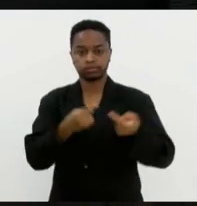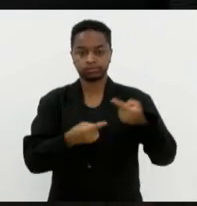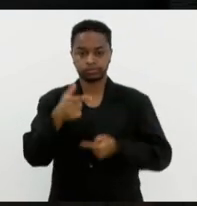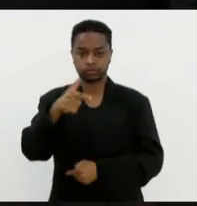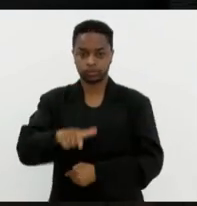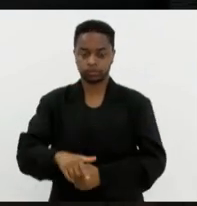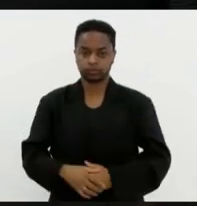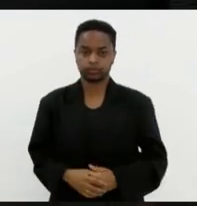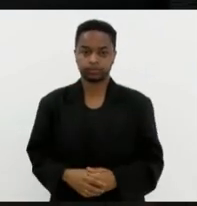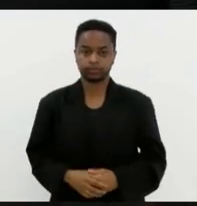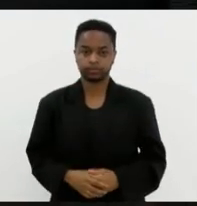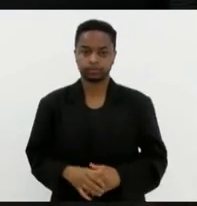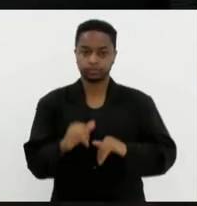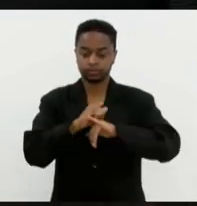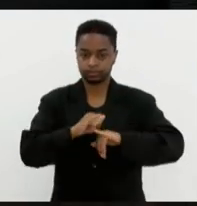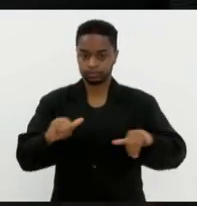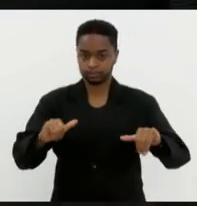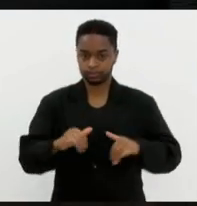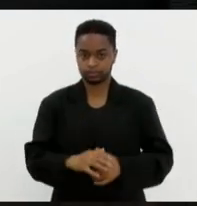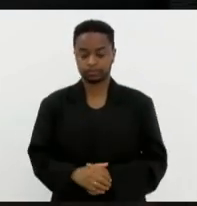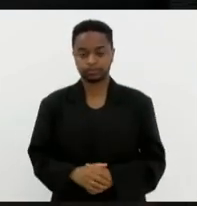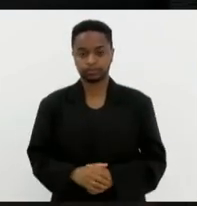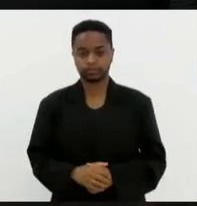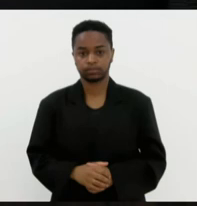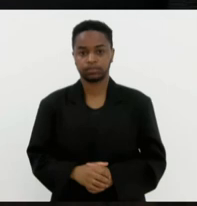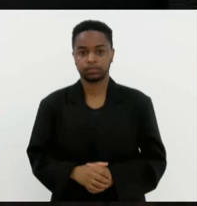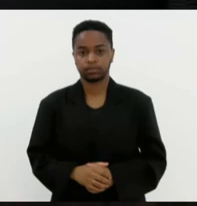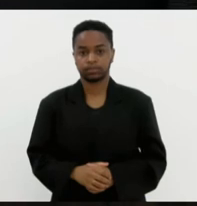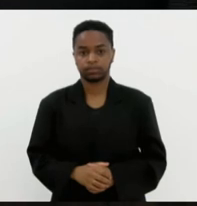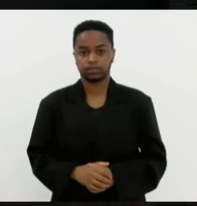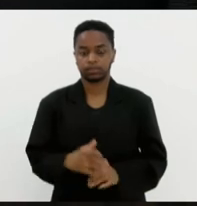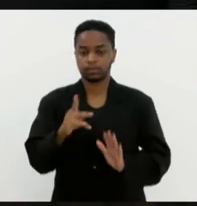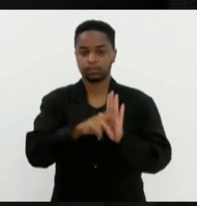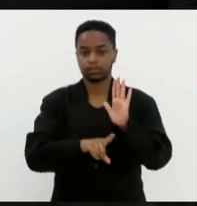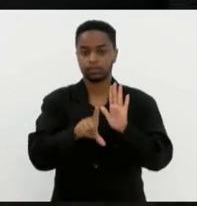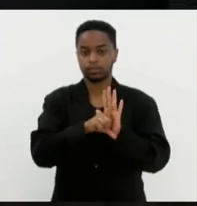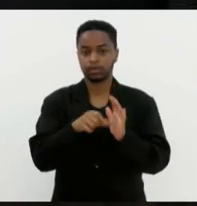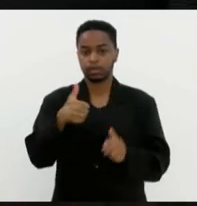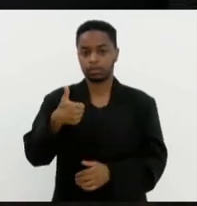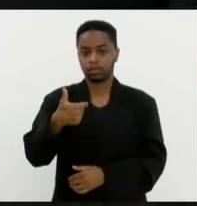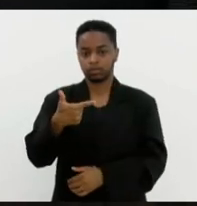técnicas. Anuncio projeto de lei número